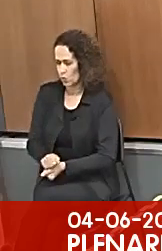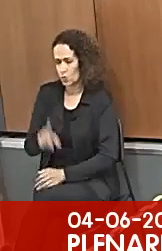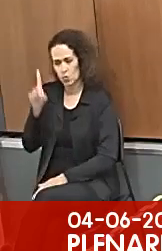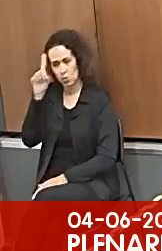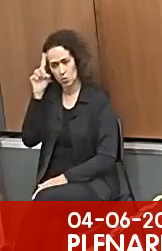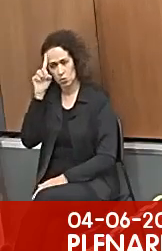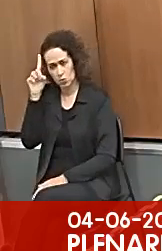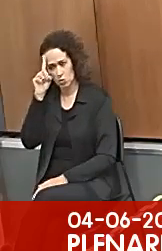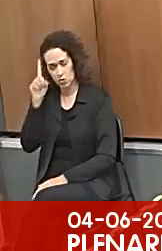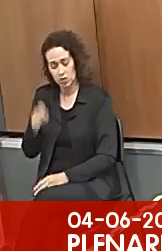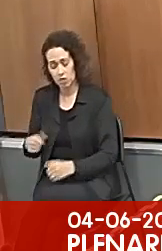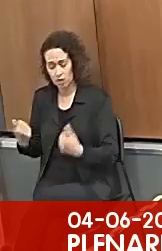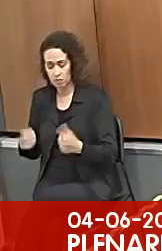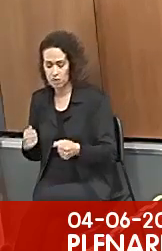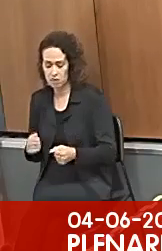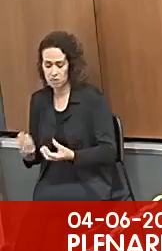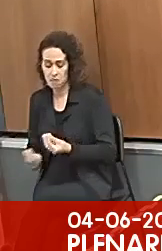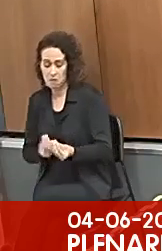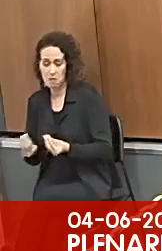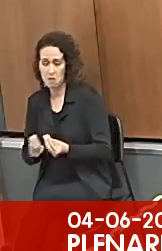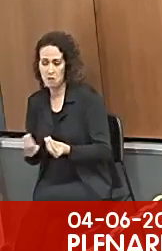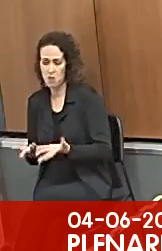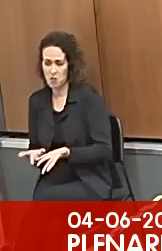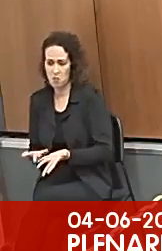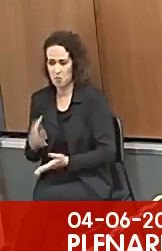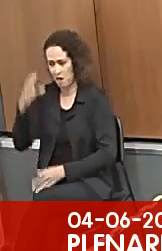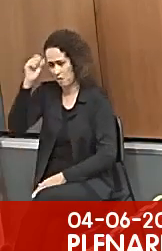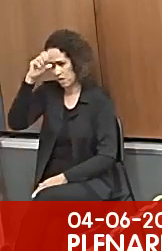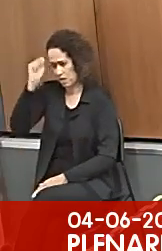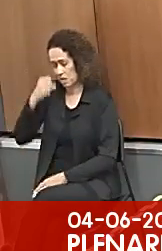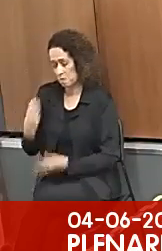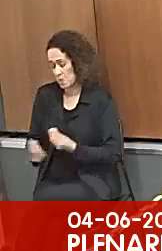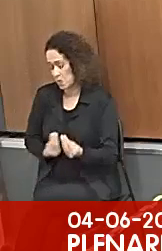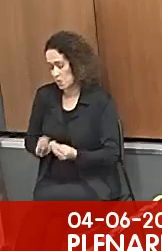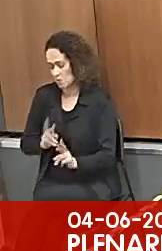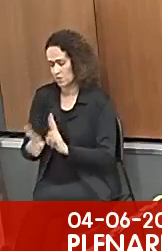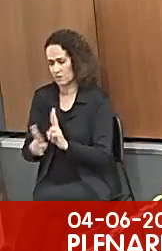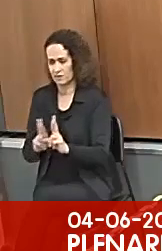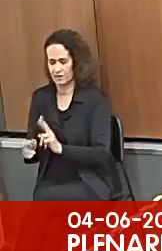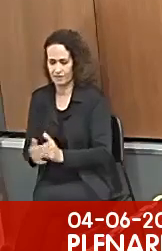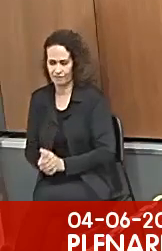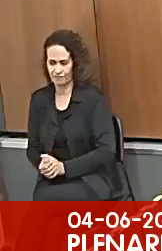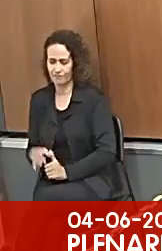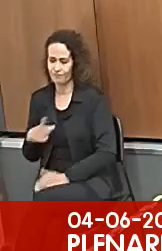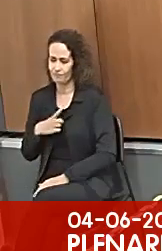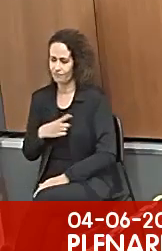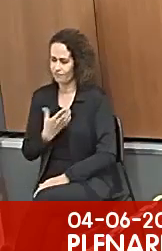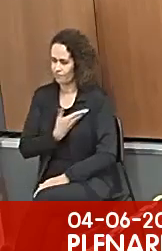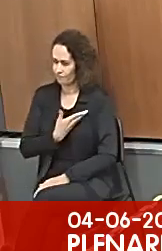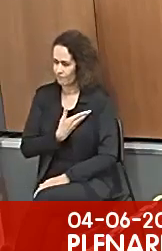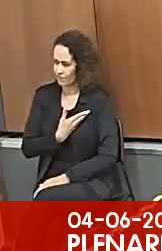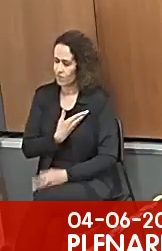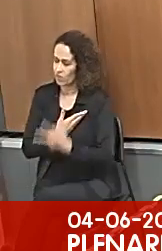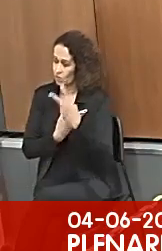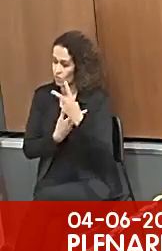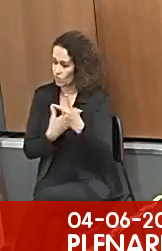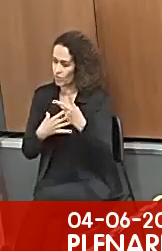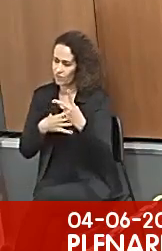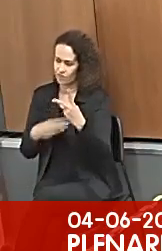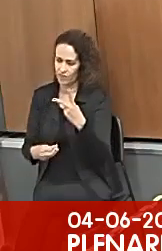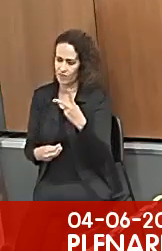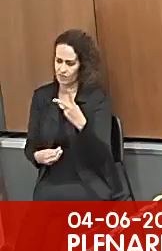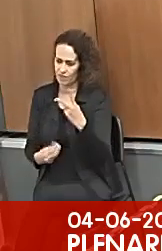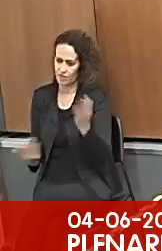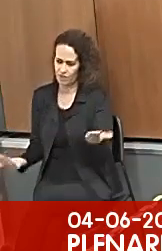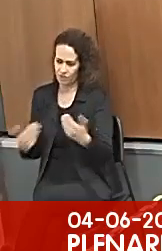precisamos fazer a leitura dele. Eu tenho um amigo que tem dois filhos autistas. E eu me lembro que um